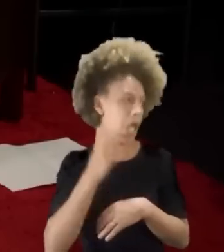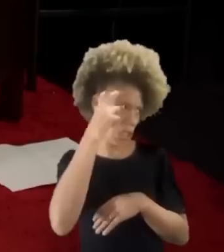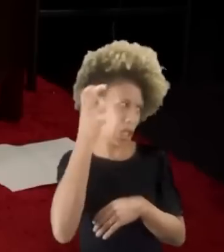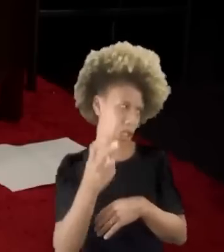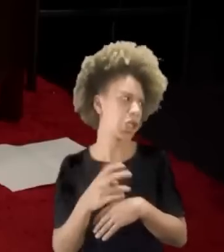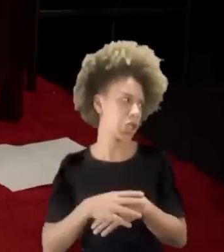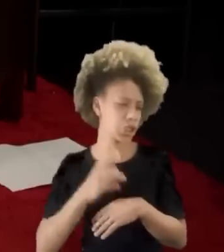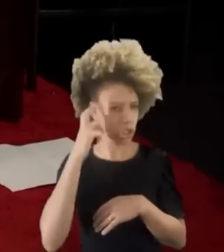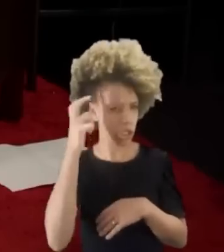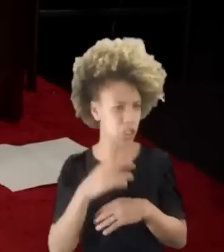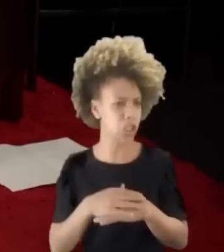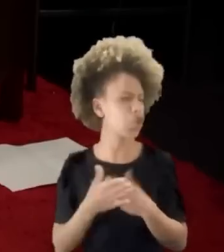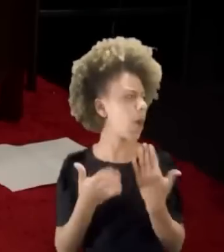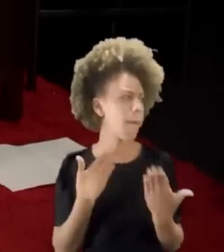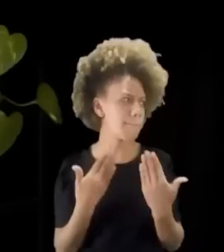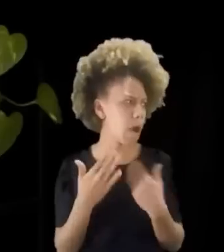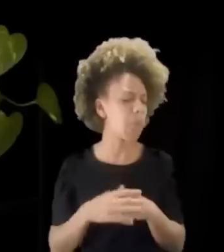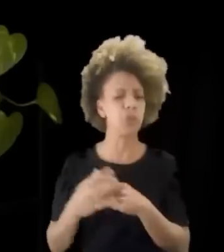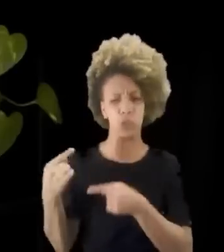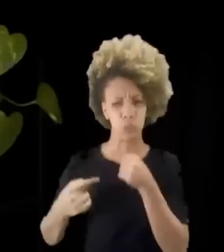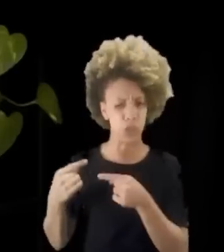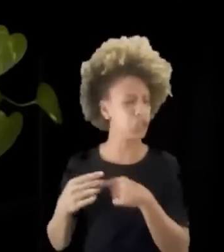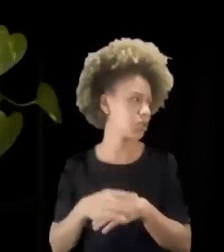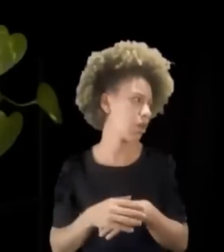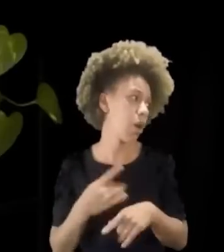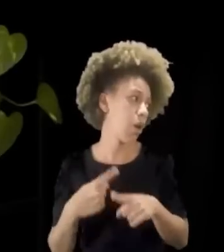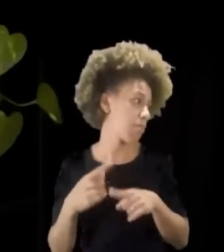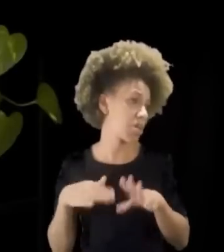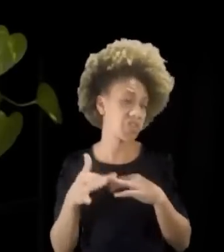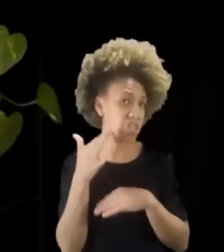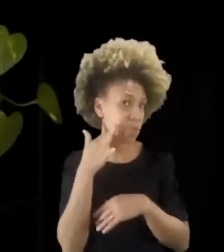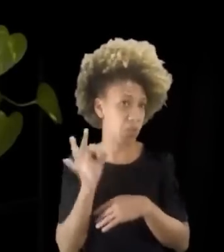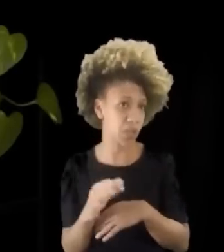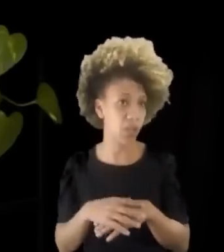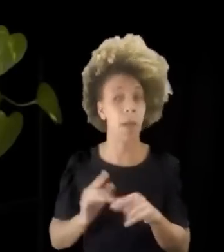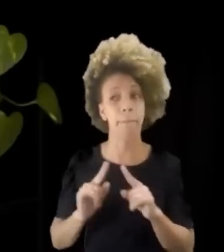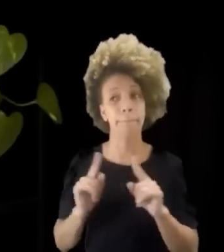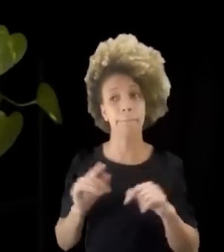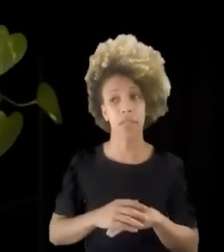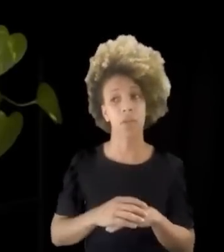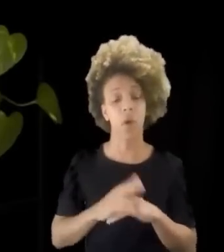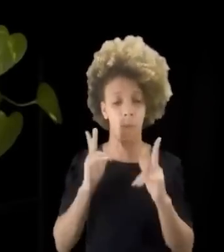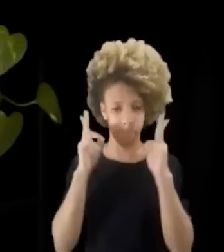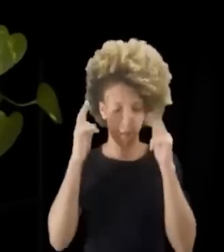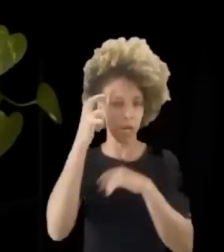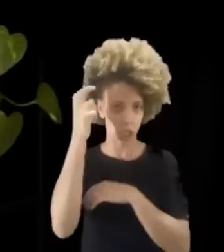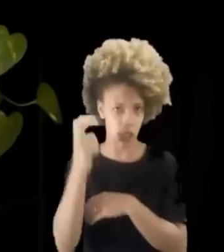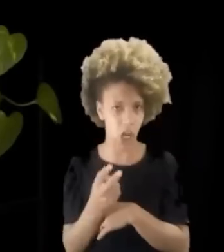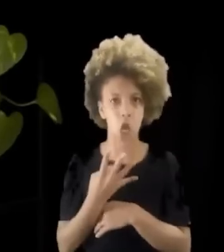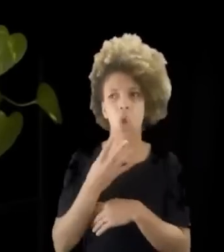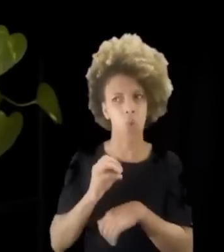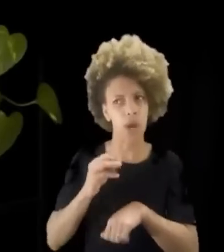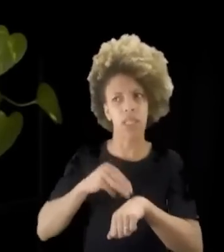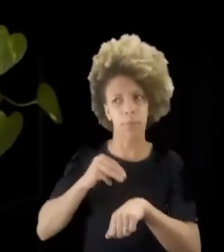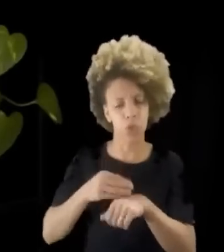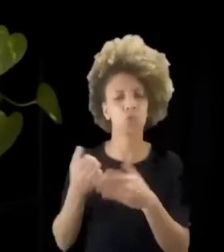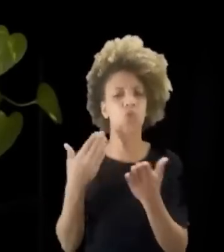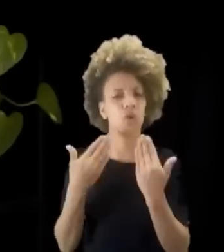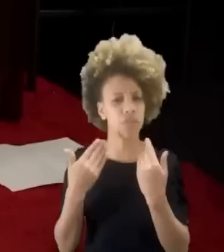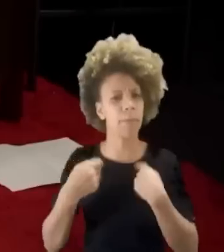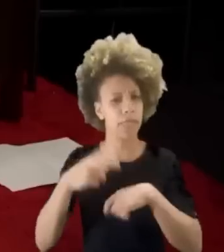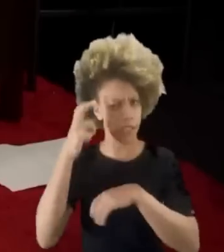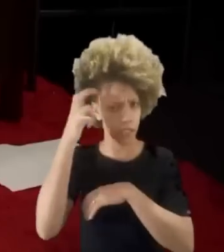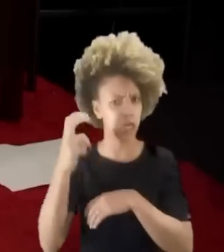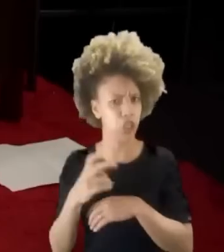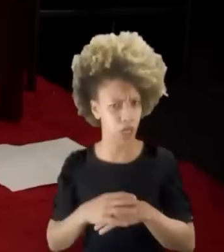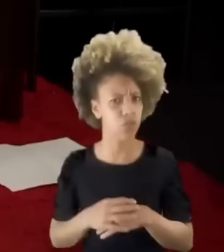inteligente o cara tá ligado a gente bate papo de política que eu às vezes eu não tenho essa inteligente até deixar um alerta para os barbeiro a gente fica aí 40 minutos conversando